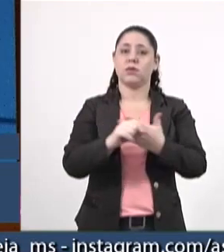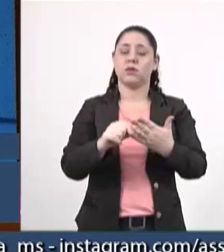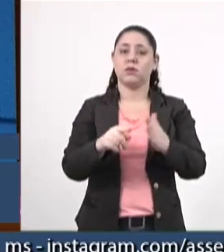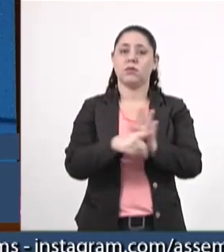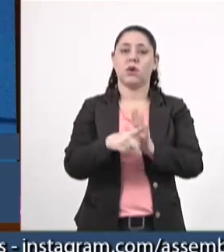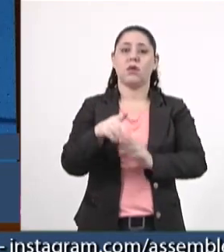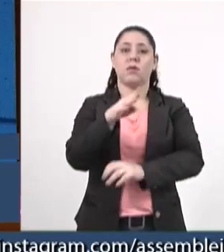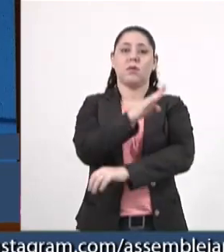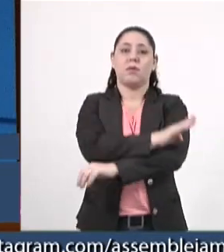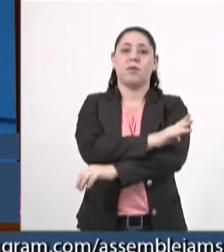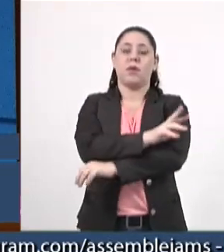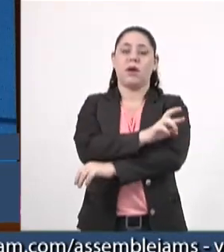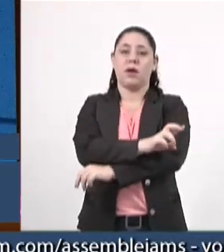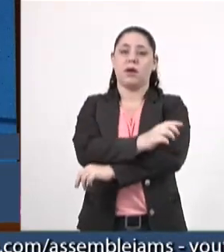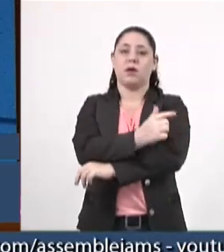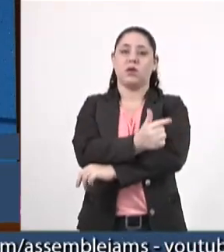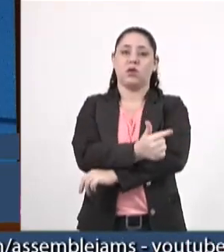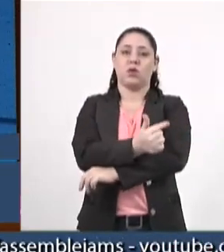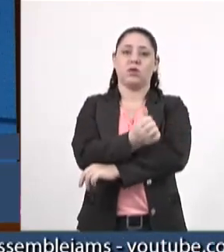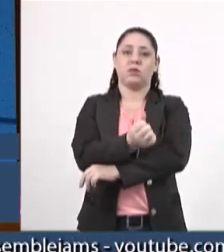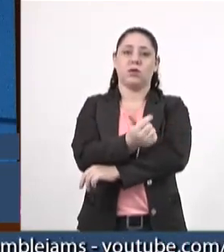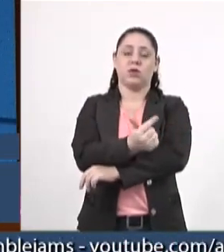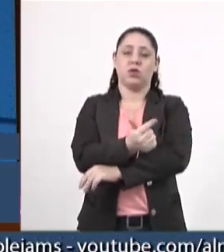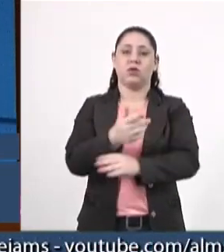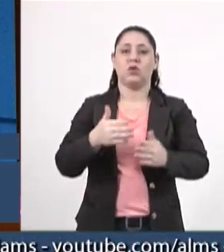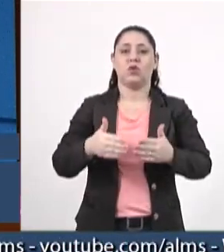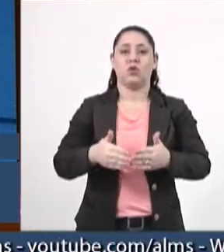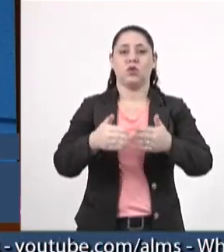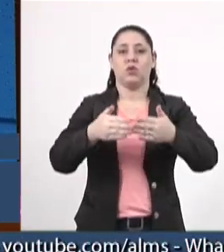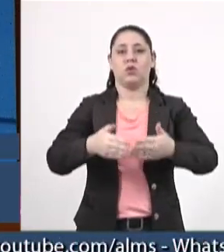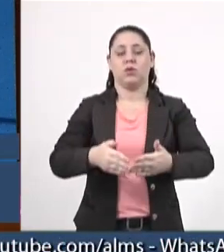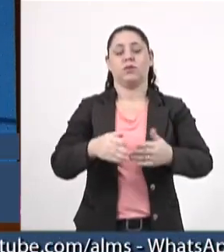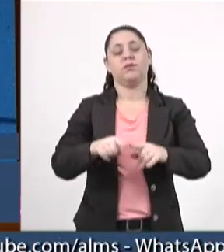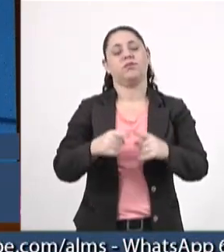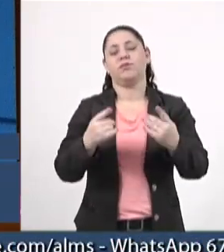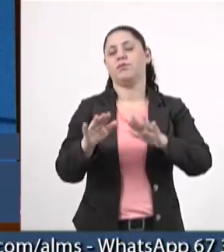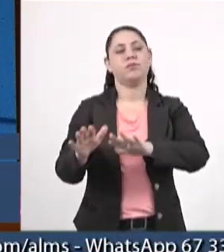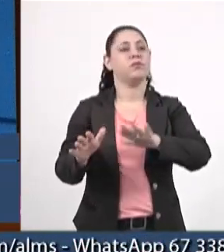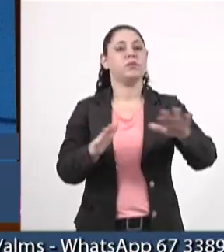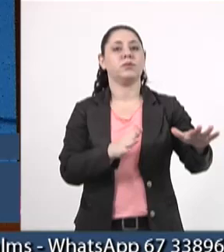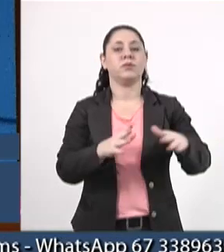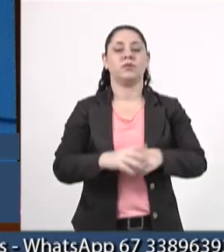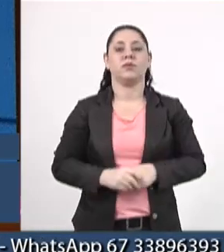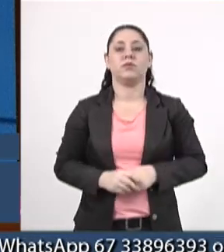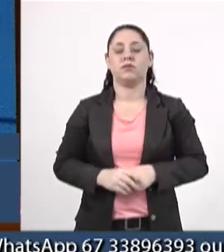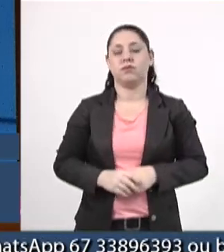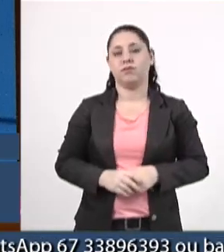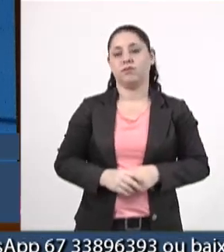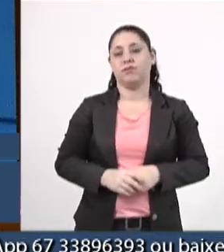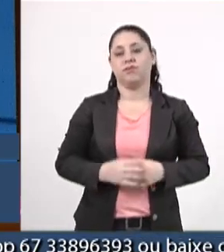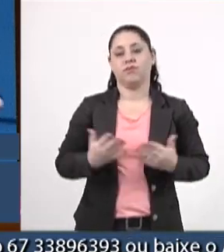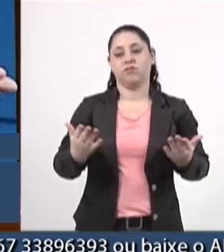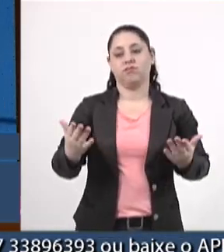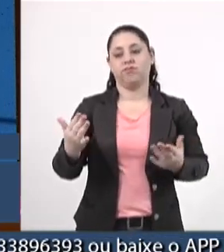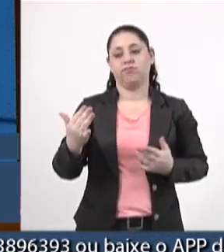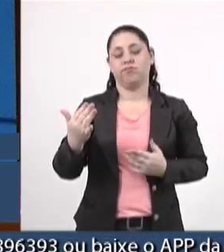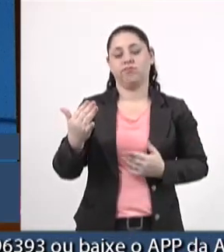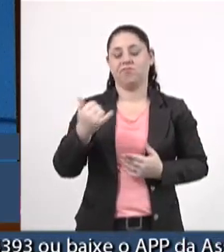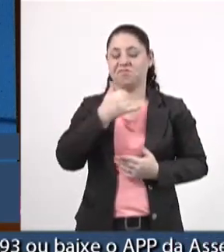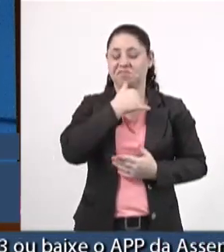a BR-262, a que vai para Corumbá. Mas, enfim, a frustração